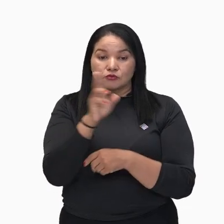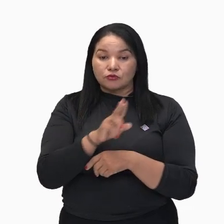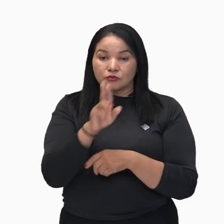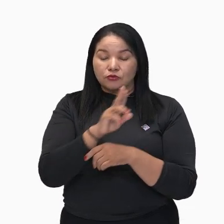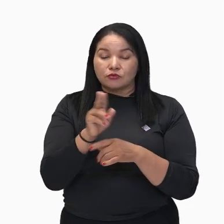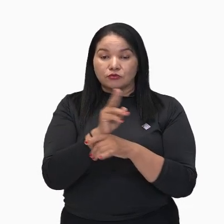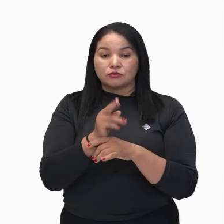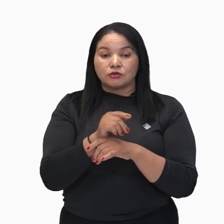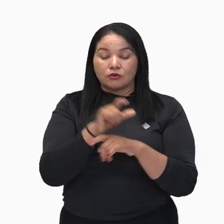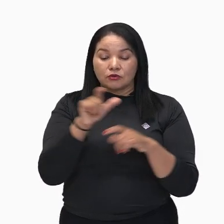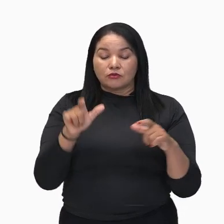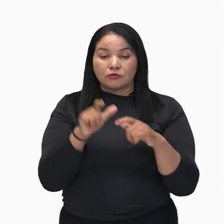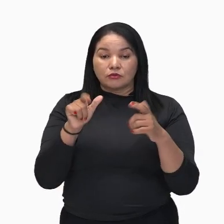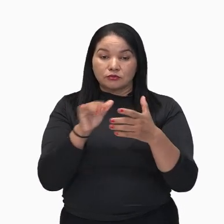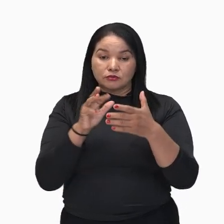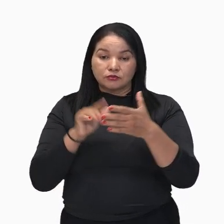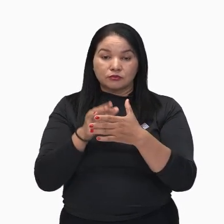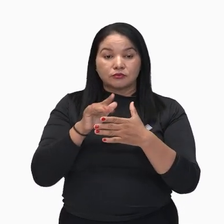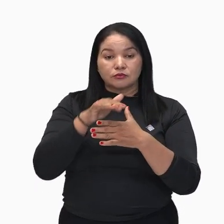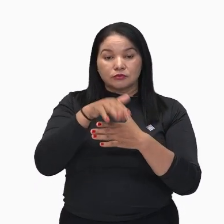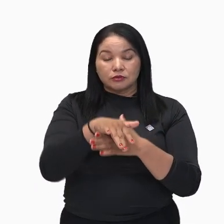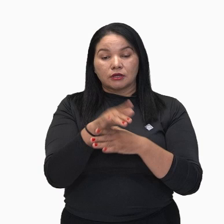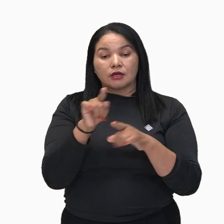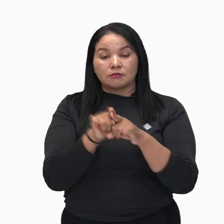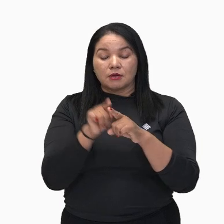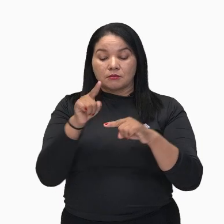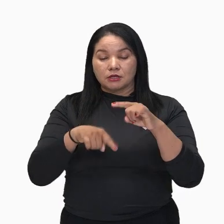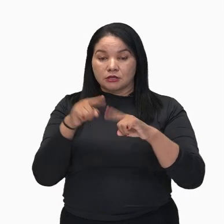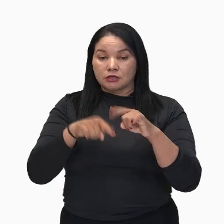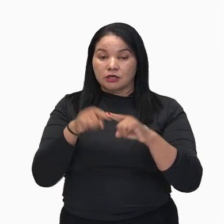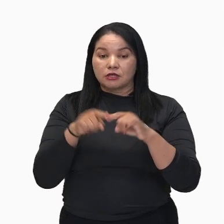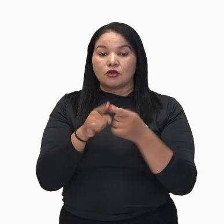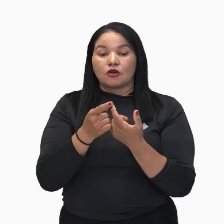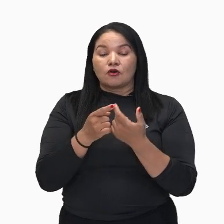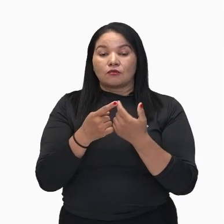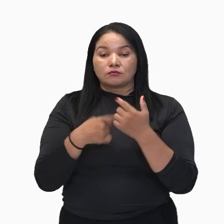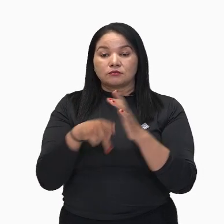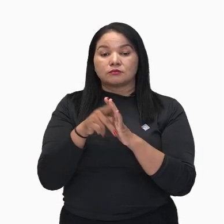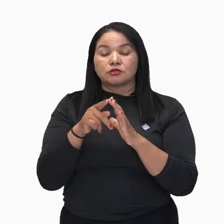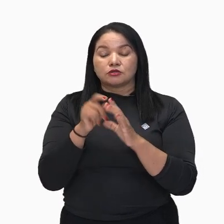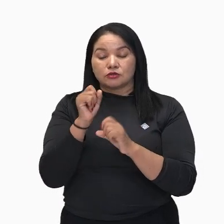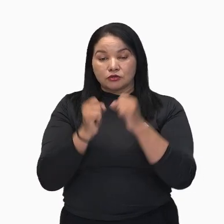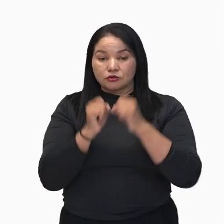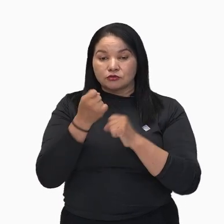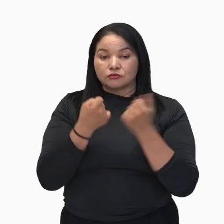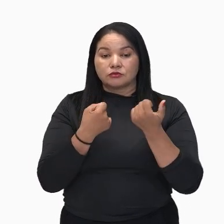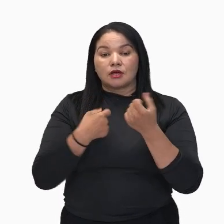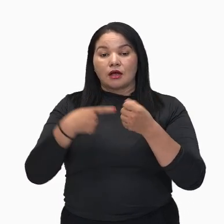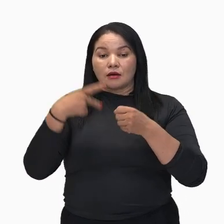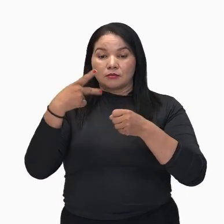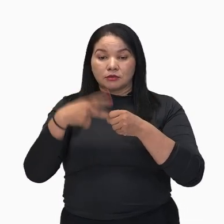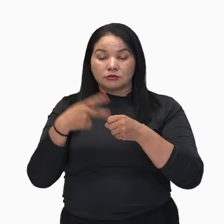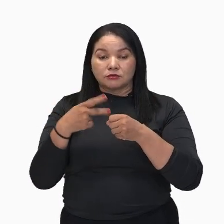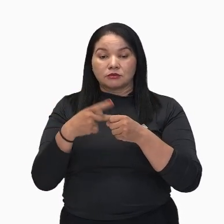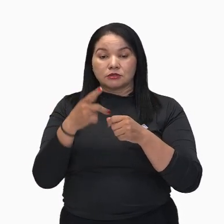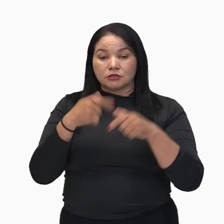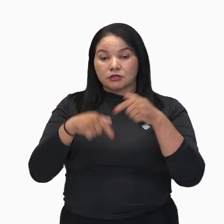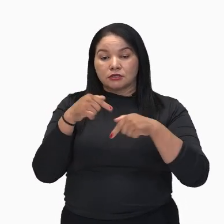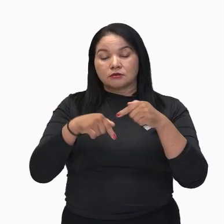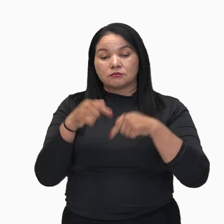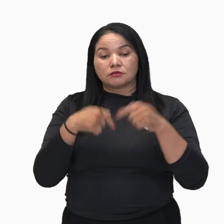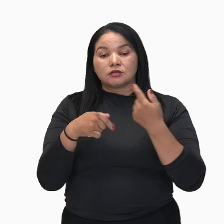usinas termoelétricas e também de matéria-prima para as indústrias, tanto na parte da petroquímica, né? A